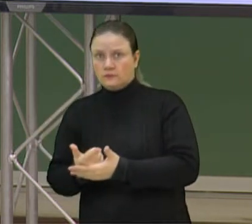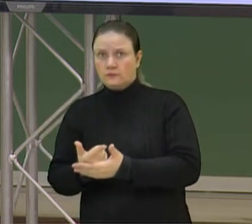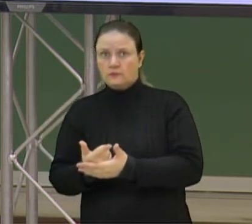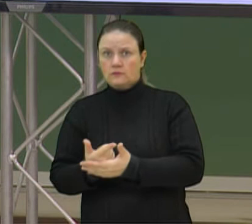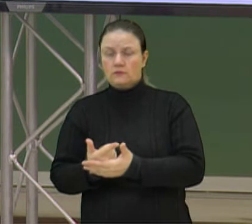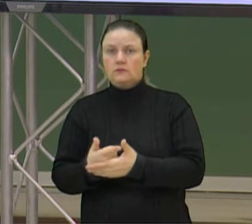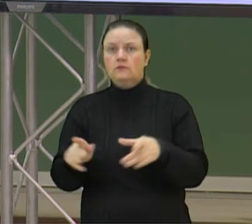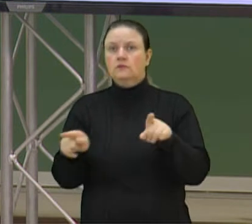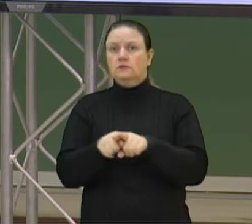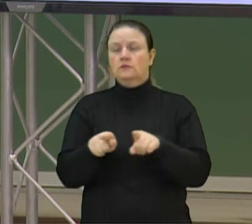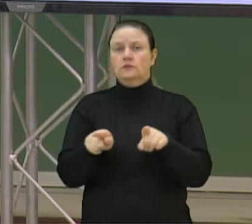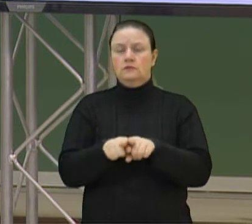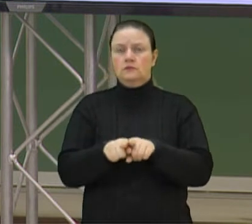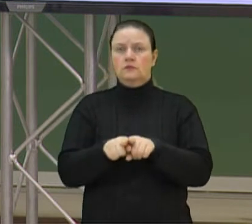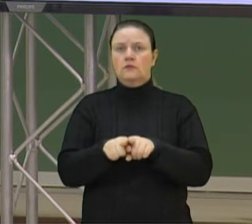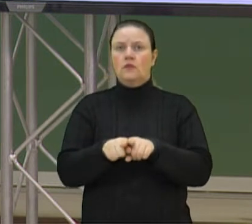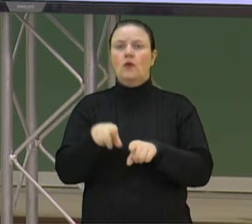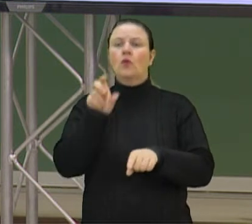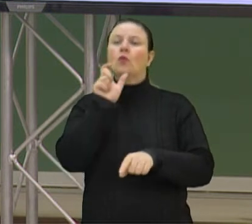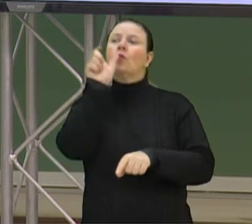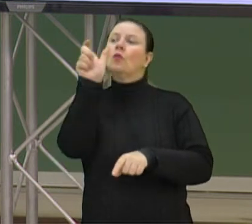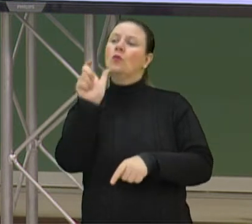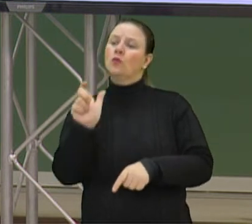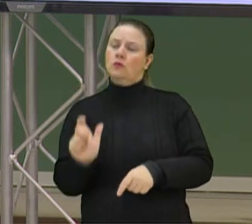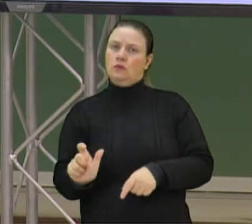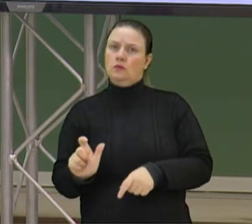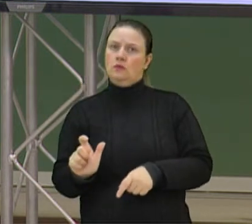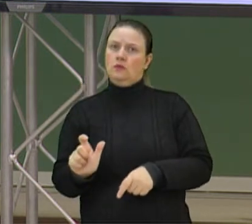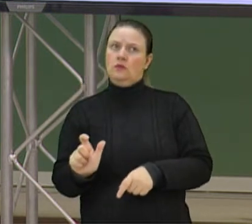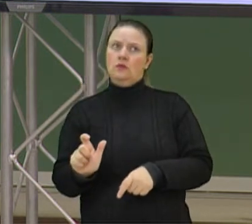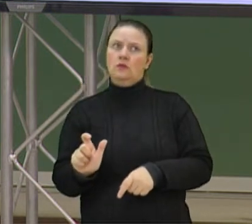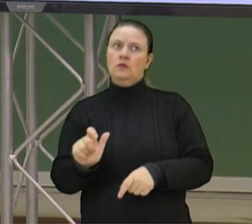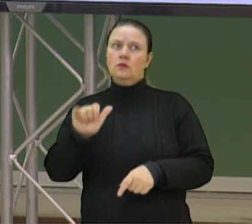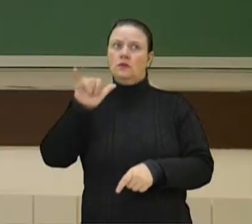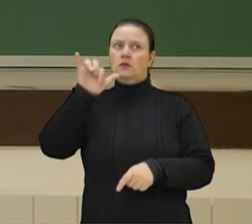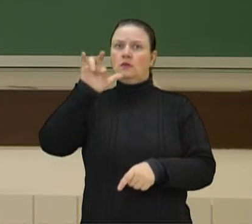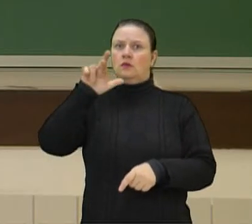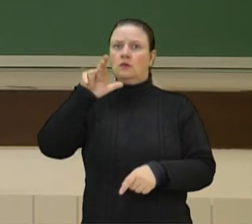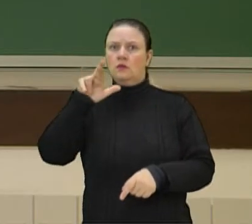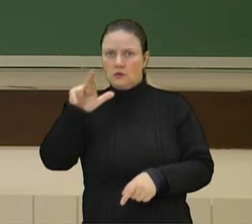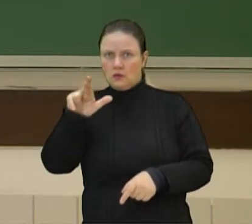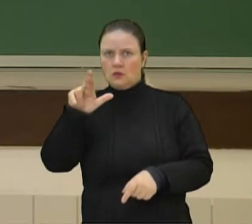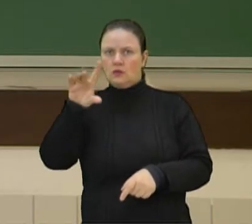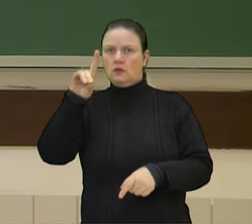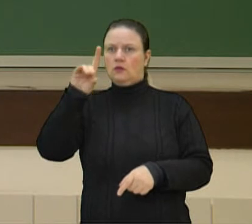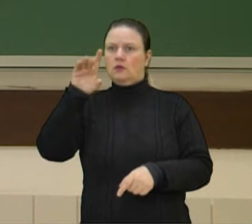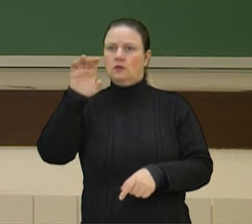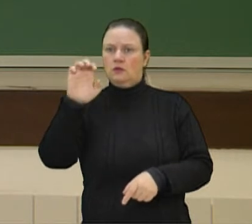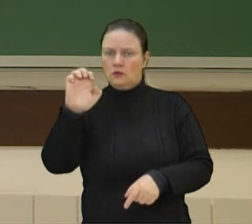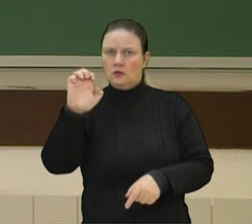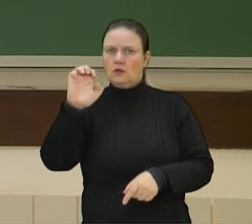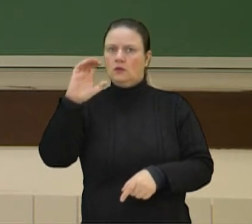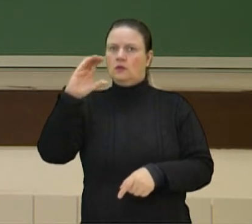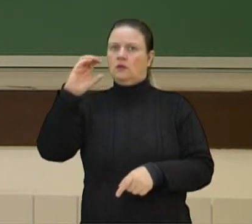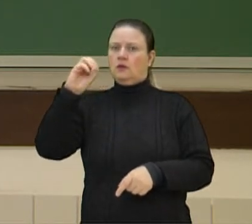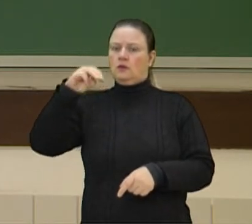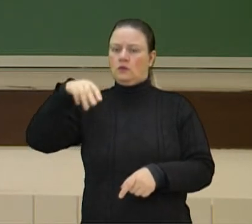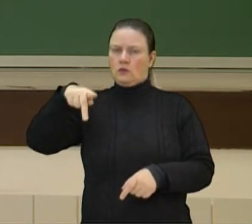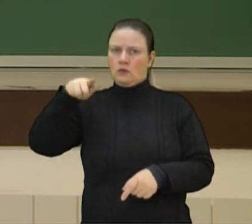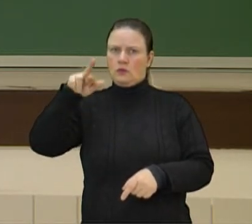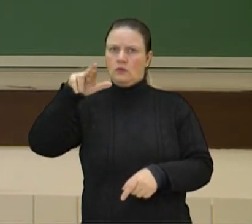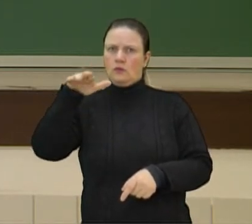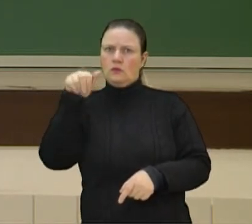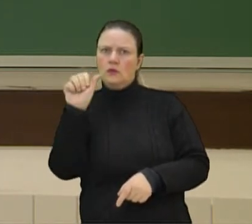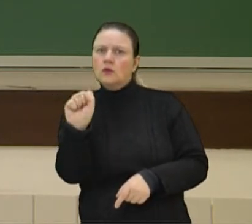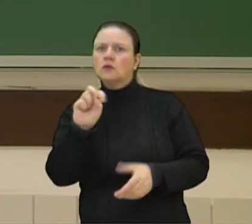algumas expressões e palavras utilizadas. Ir de compras. Ir de compras significa ir às compras, né? Ao invés de falarmos vamos às